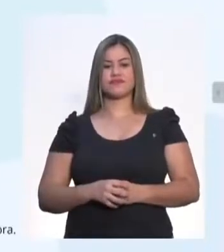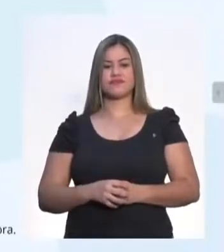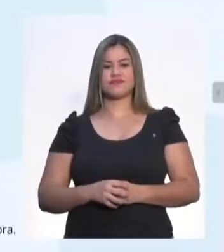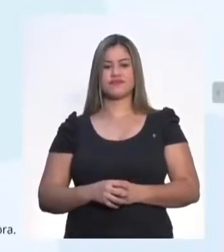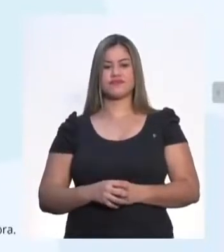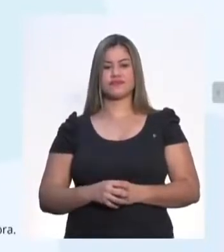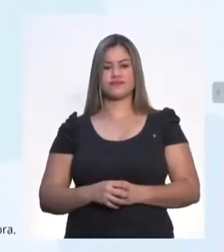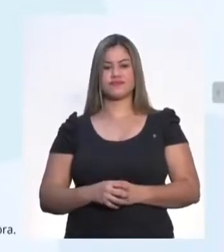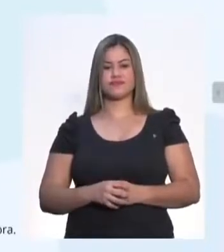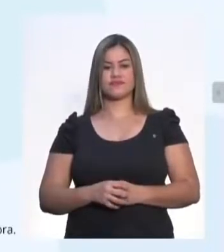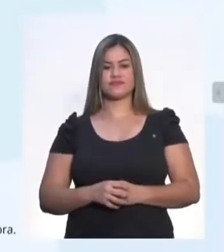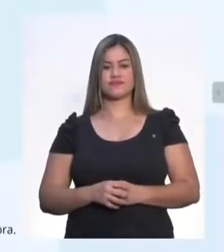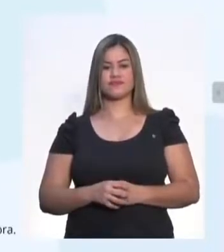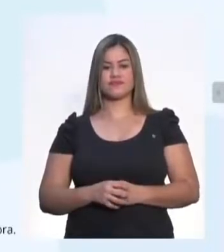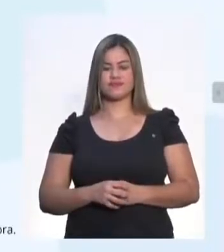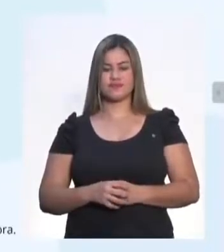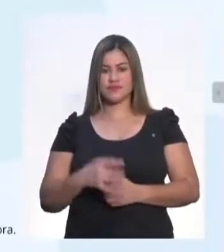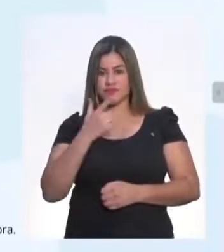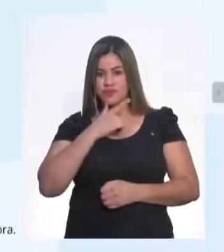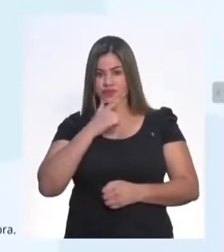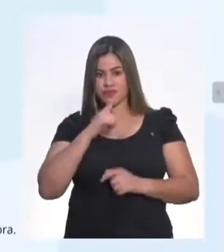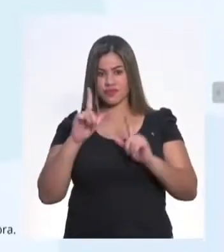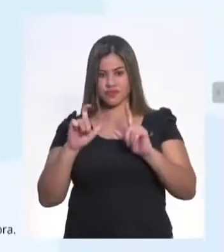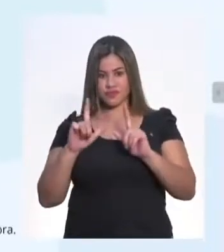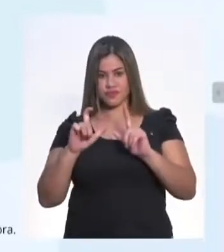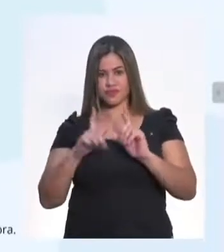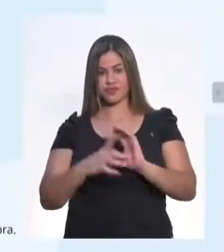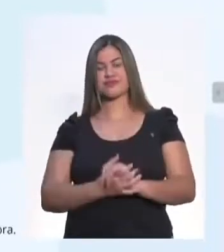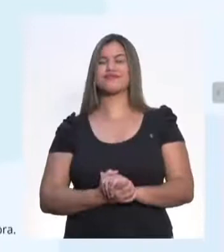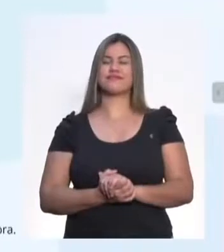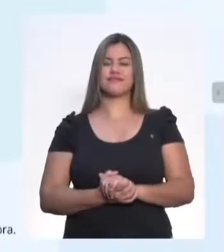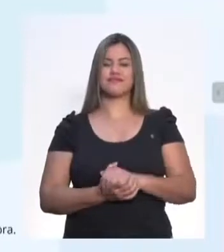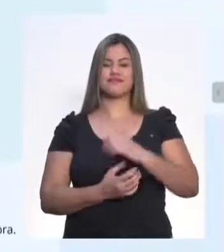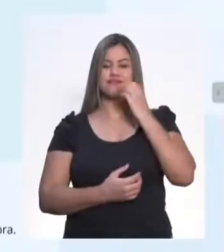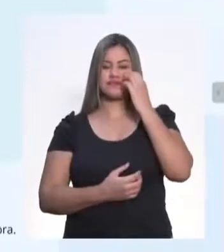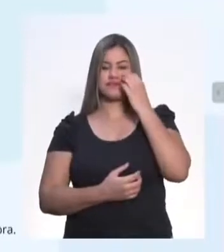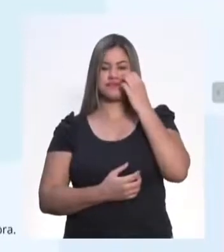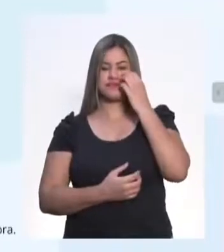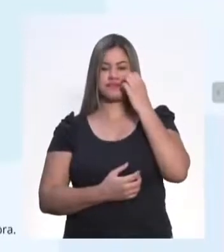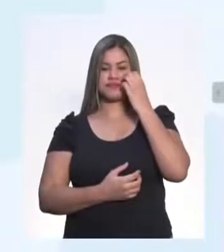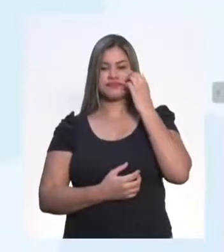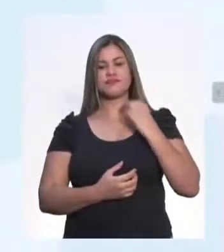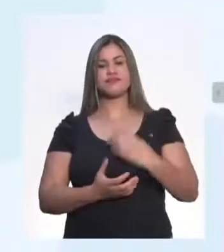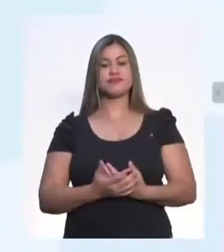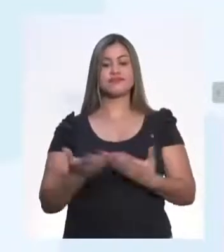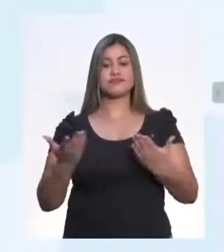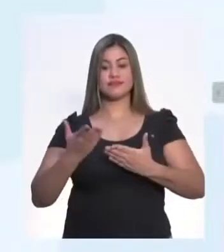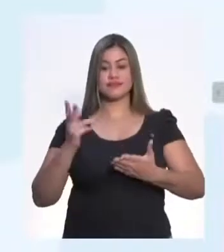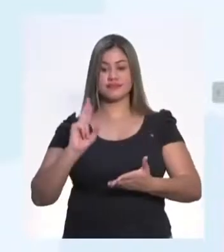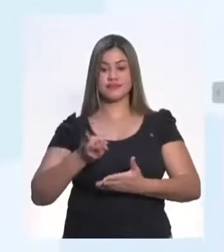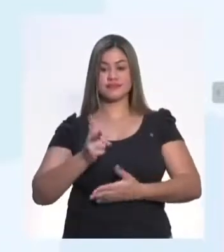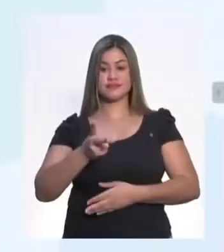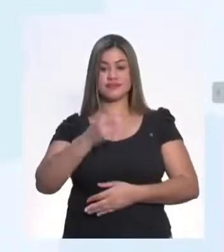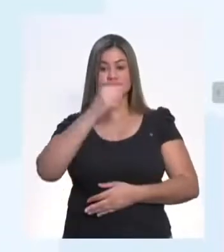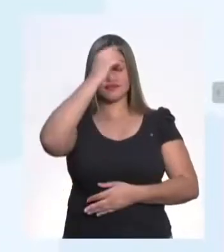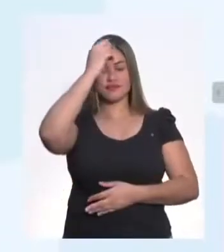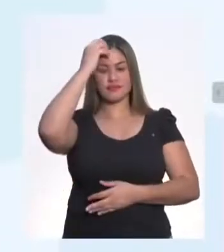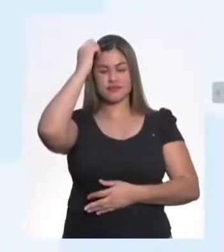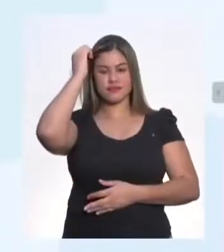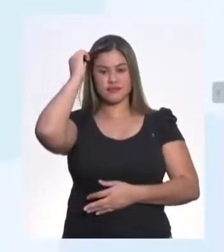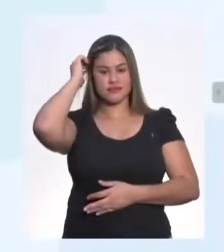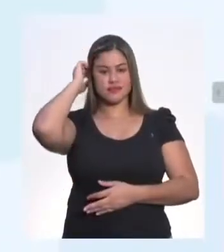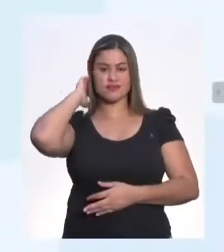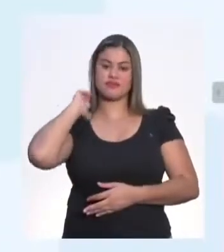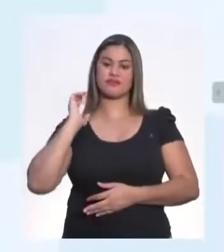desconfigurada. Ok? Muito bem. Bom, então vamos lá. Então vamos continuar. Vamos então corrigir a